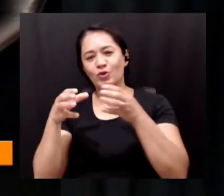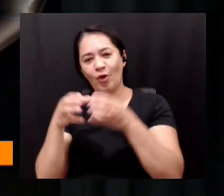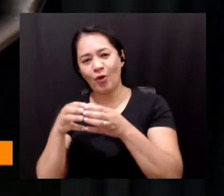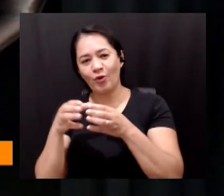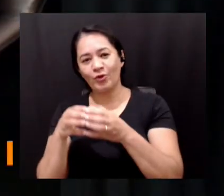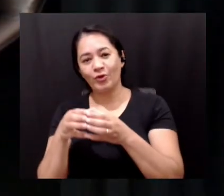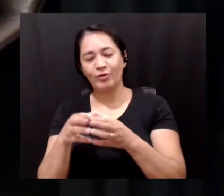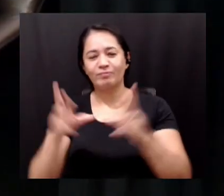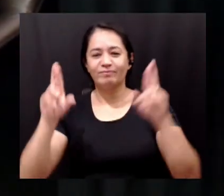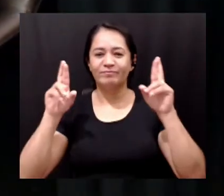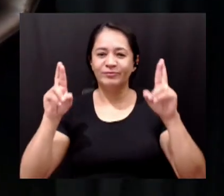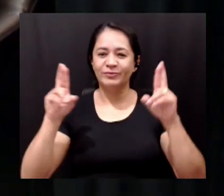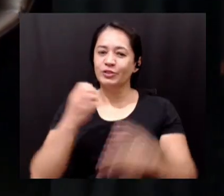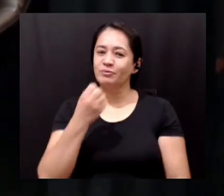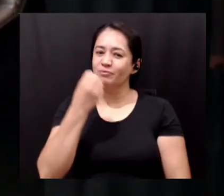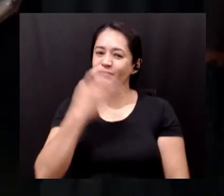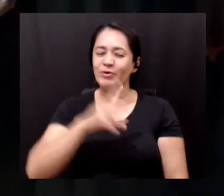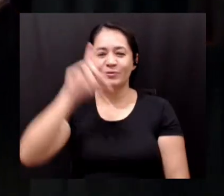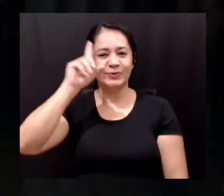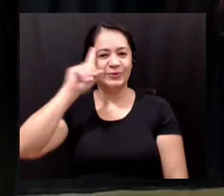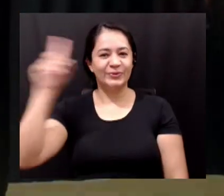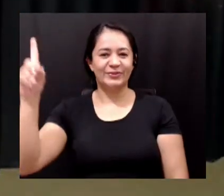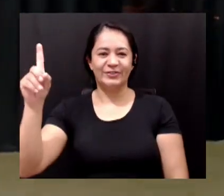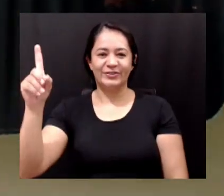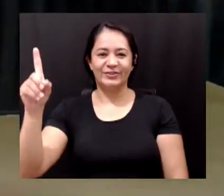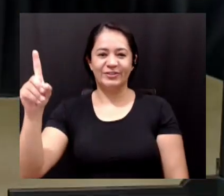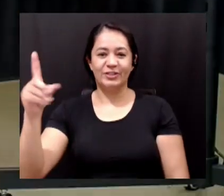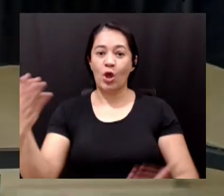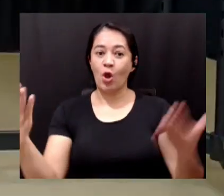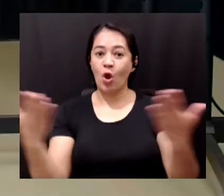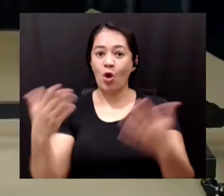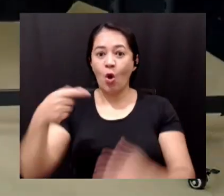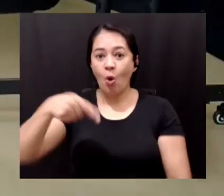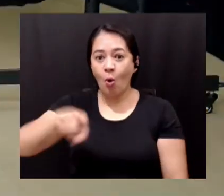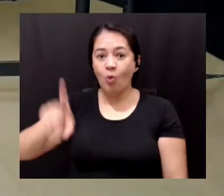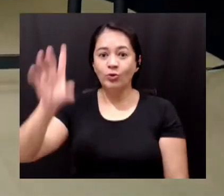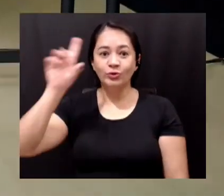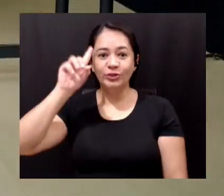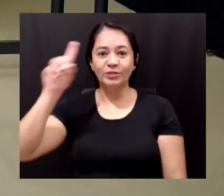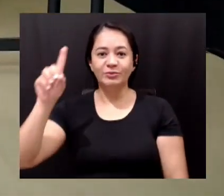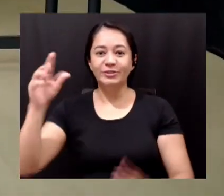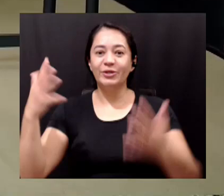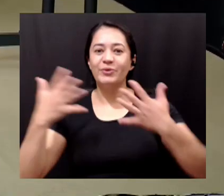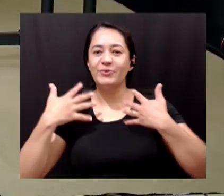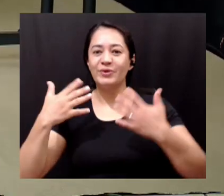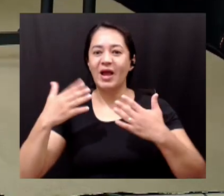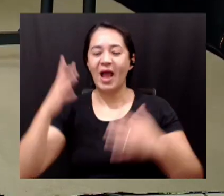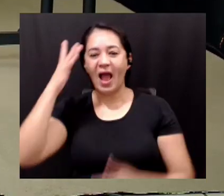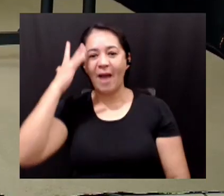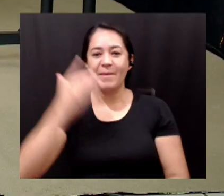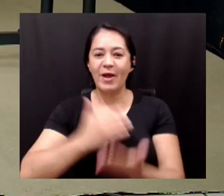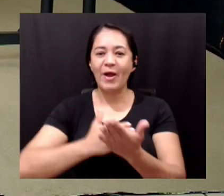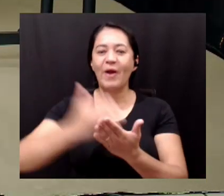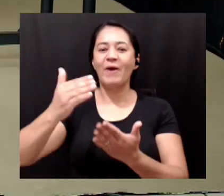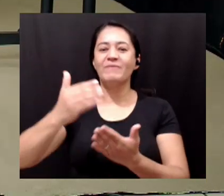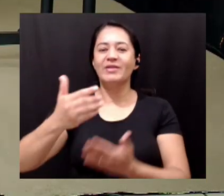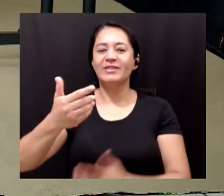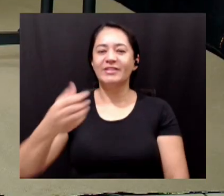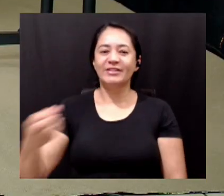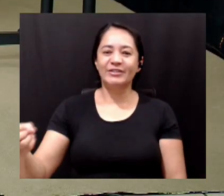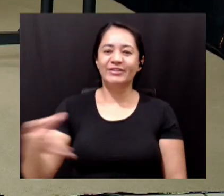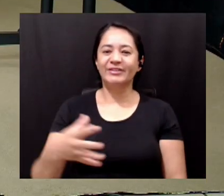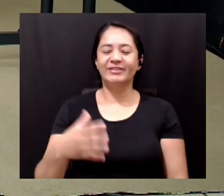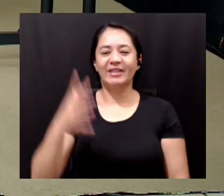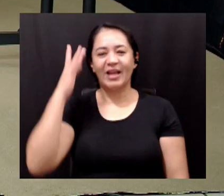um ótimo dia. E olha, hoje é o último dia do verão, amanhã inicia um novo ciclo e amanhã, se Deus quiser, estaremos de volta a